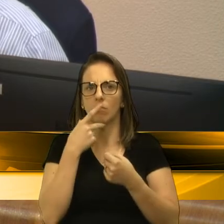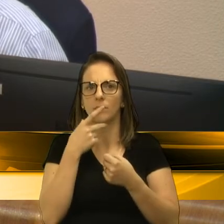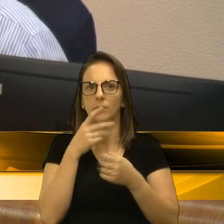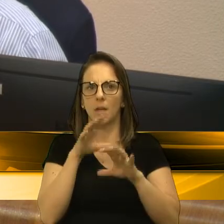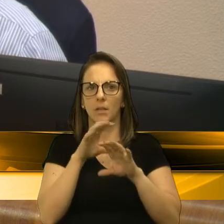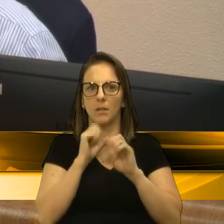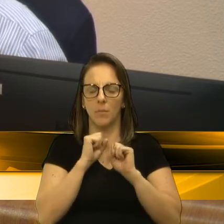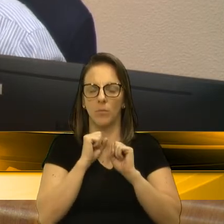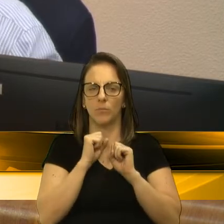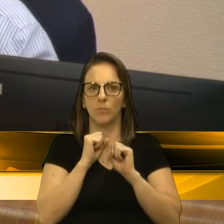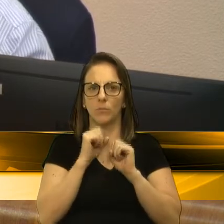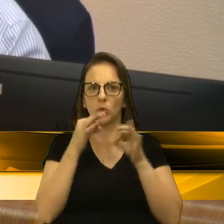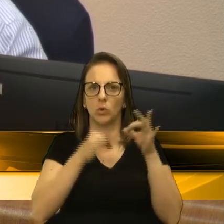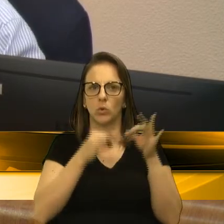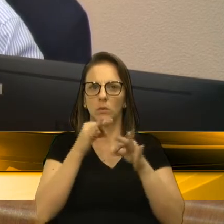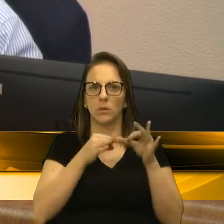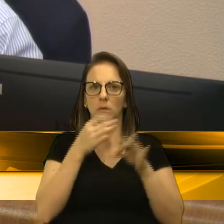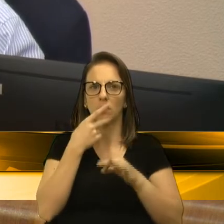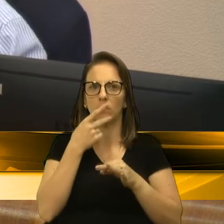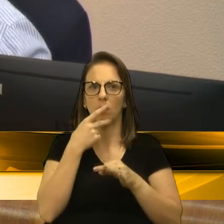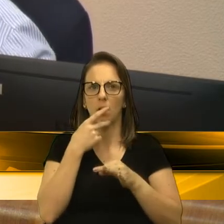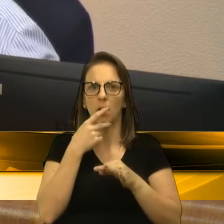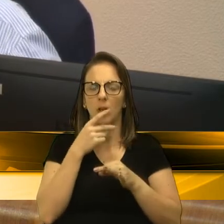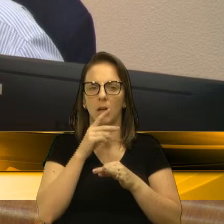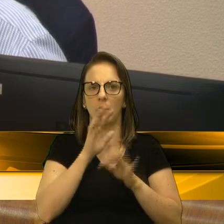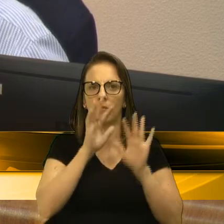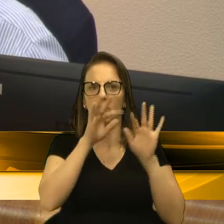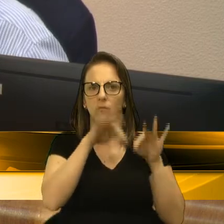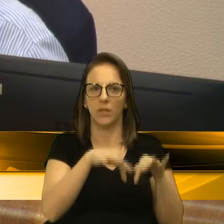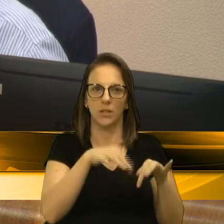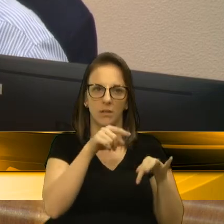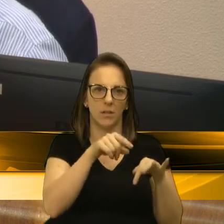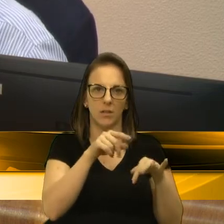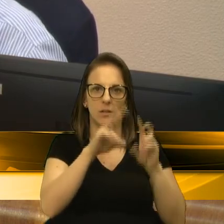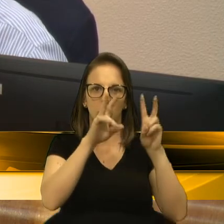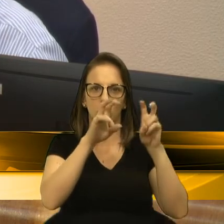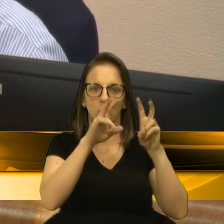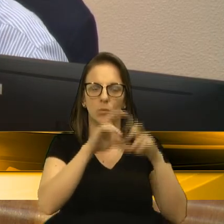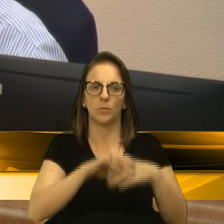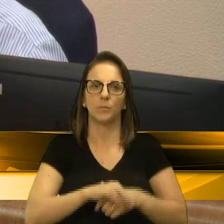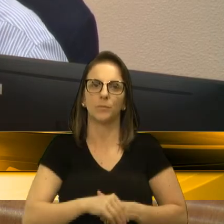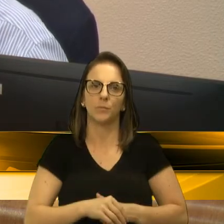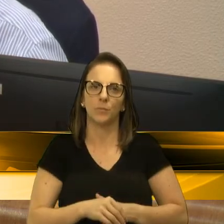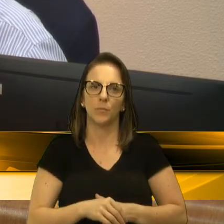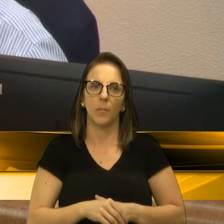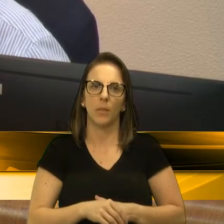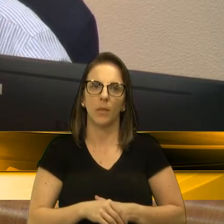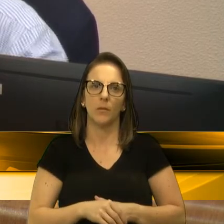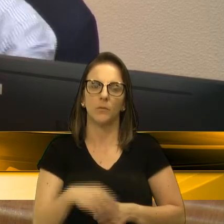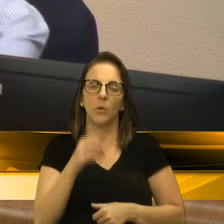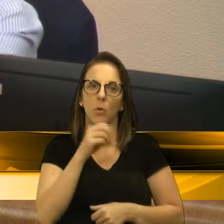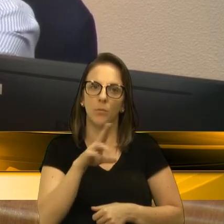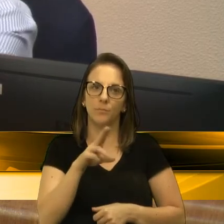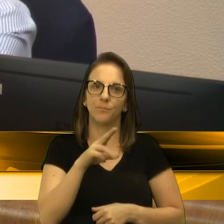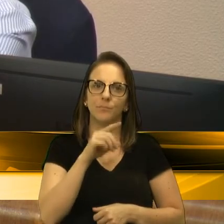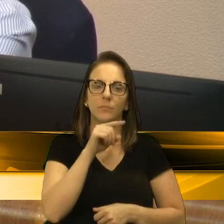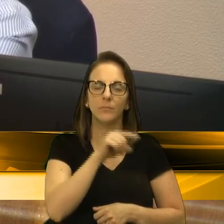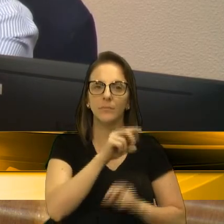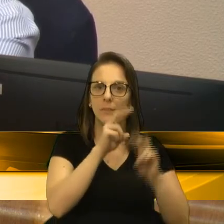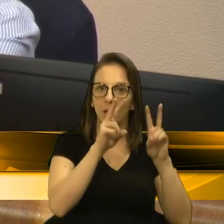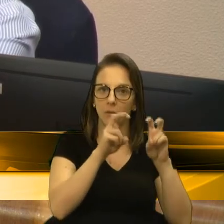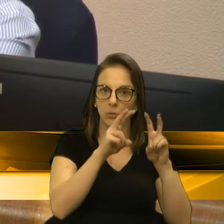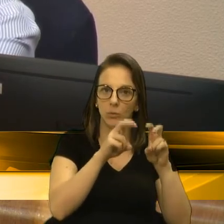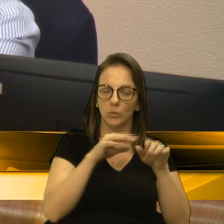determinou a extinção do feito sem resolução do mérito. Quanto à letra A, ao discriminatório parada livre.